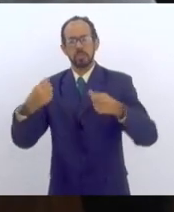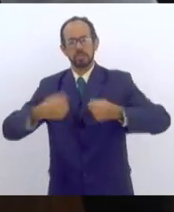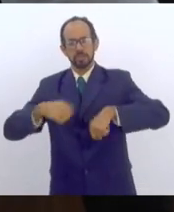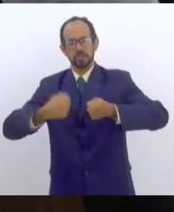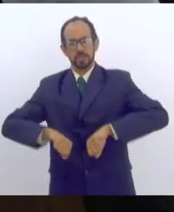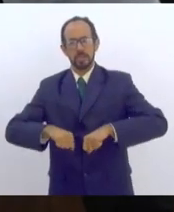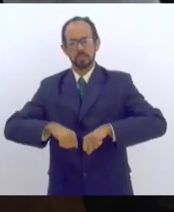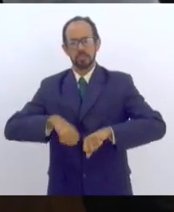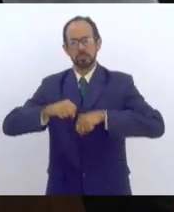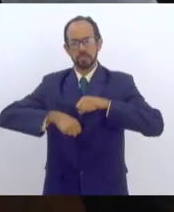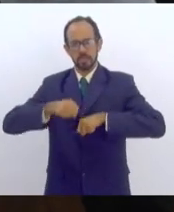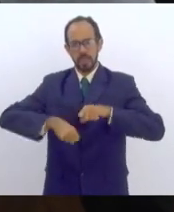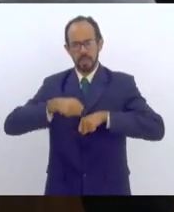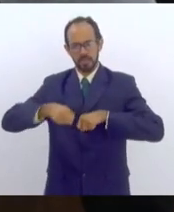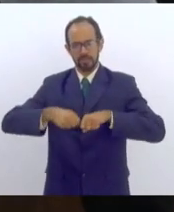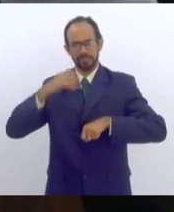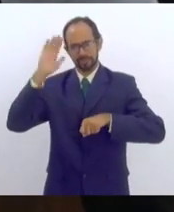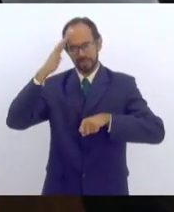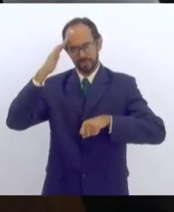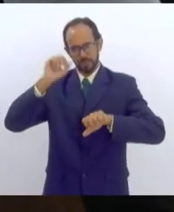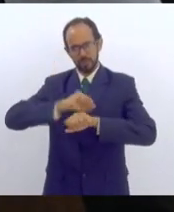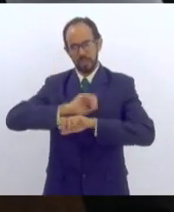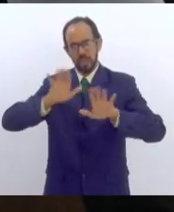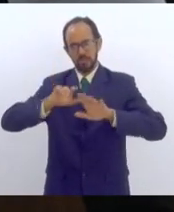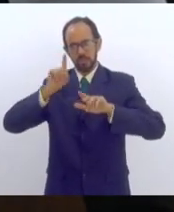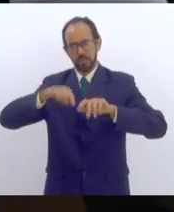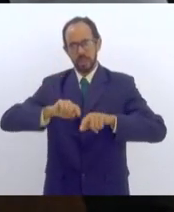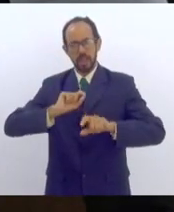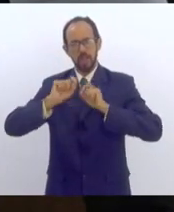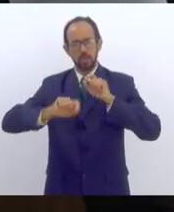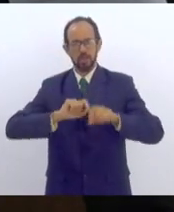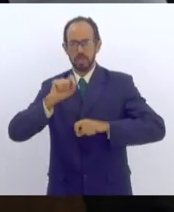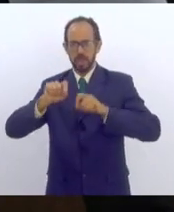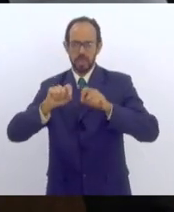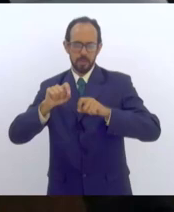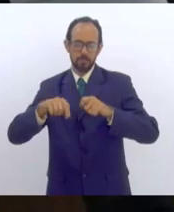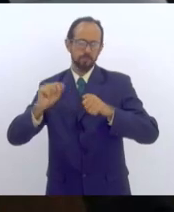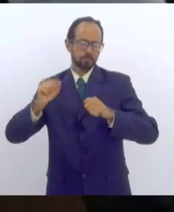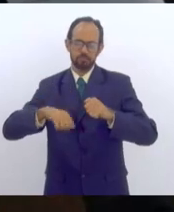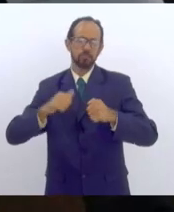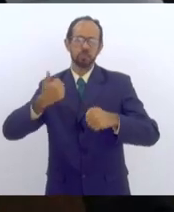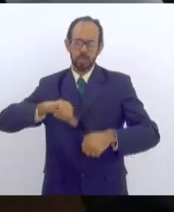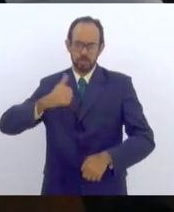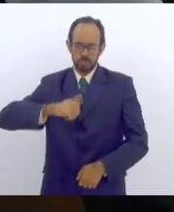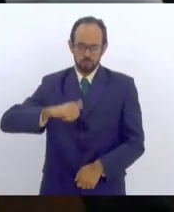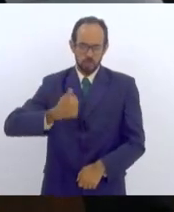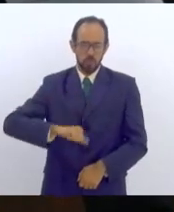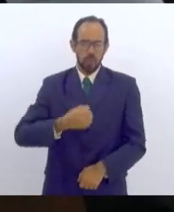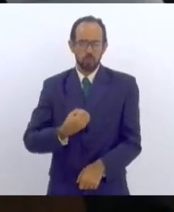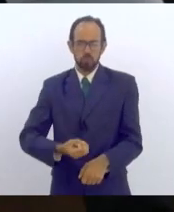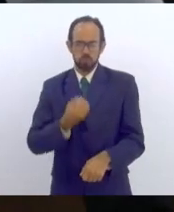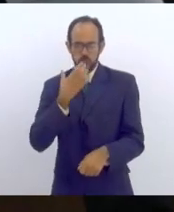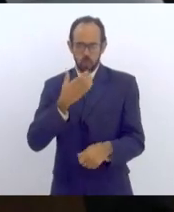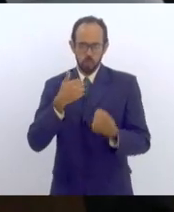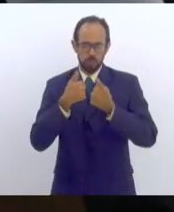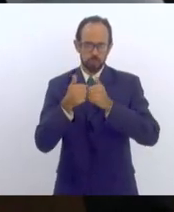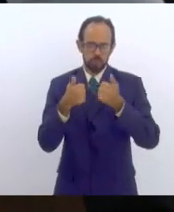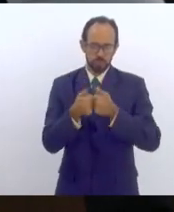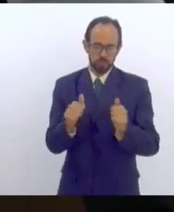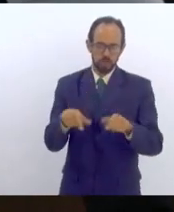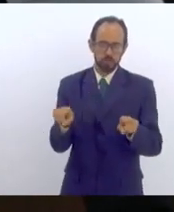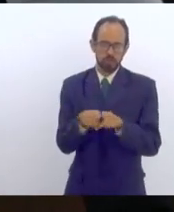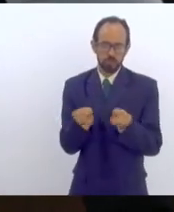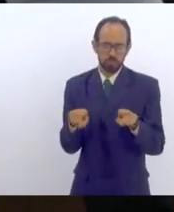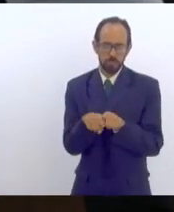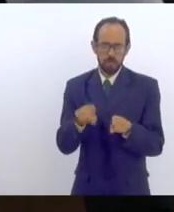bicicleta, entendendo que ela é um complemento para o transporte de qualidade, que ela é um complemento também para que a gente